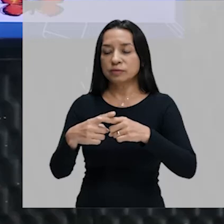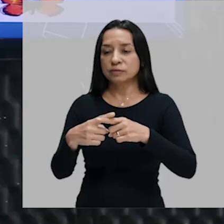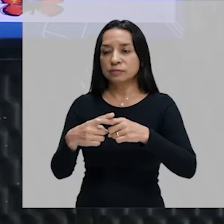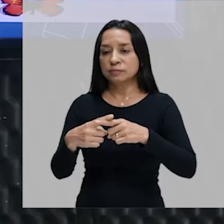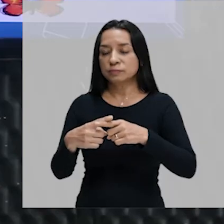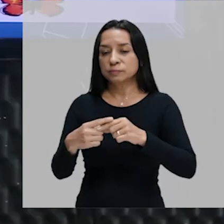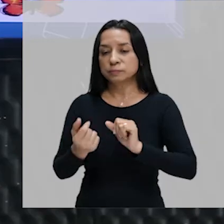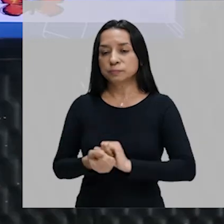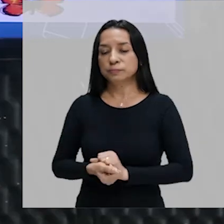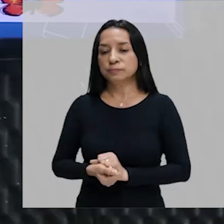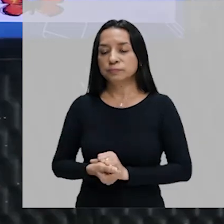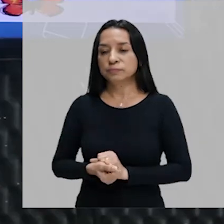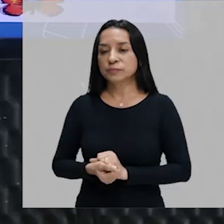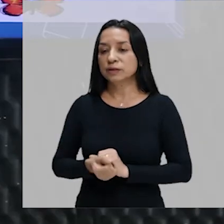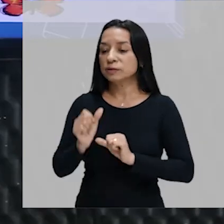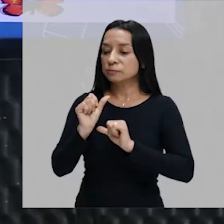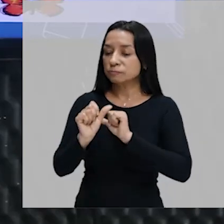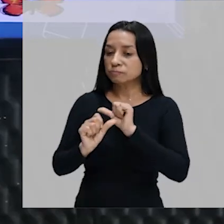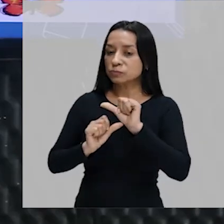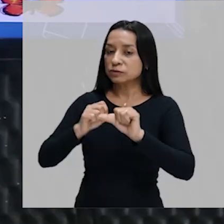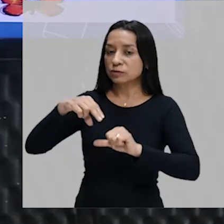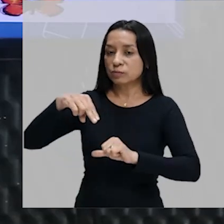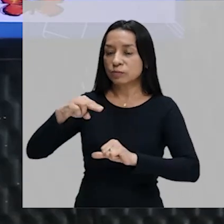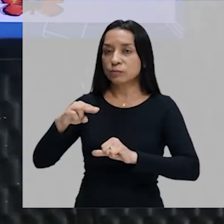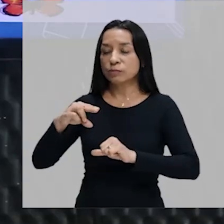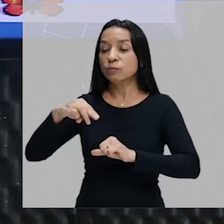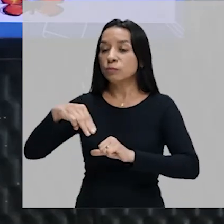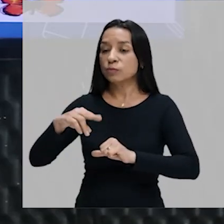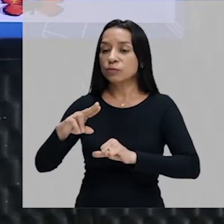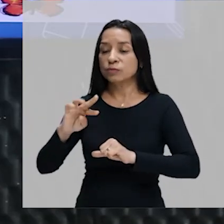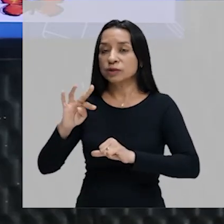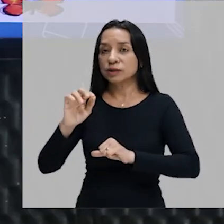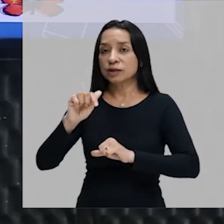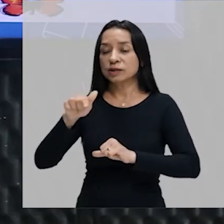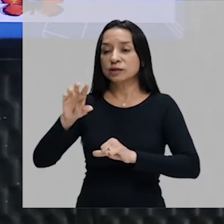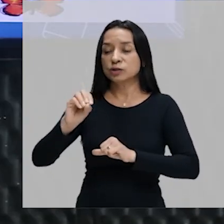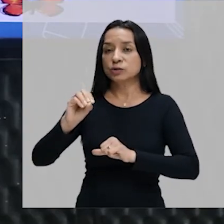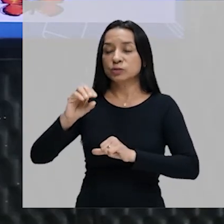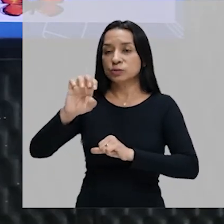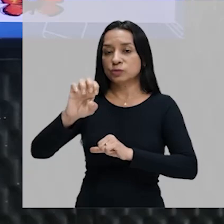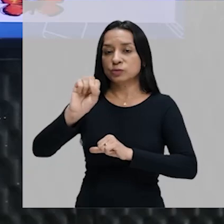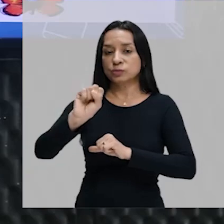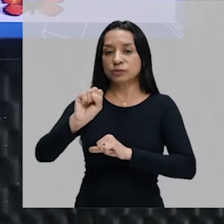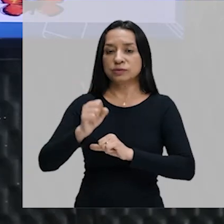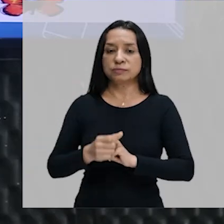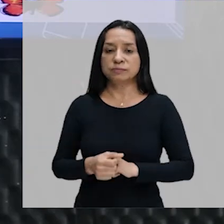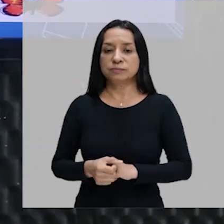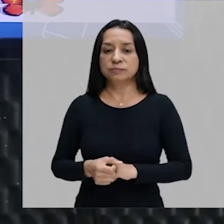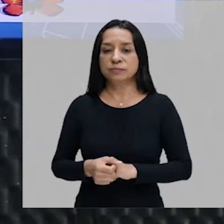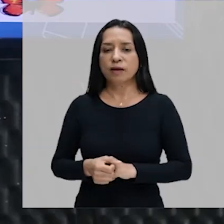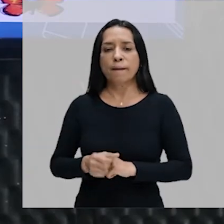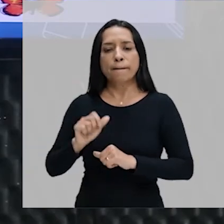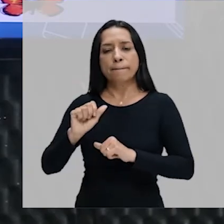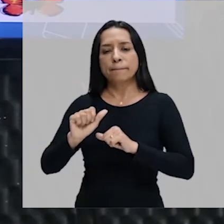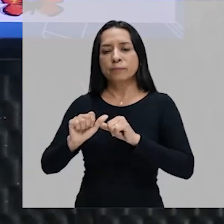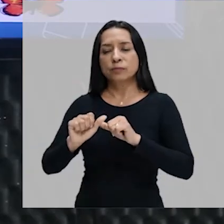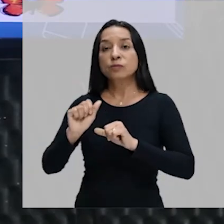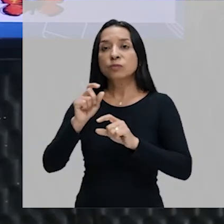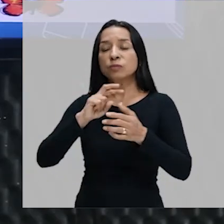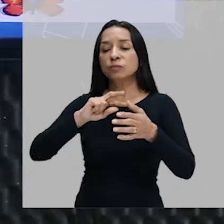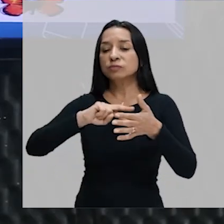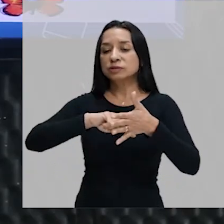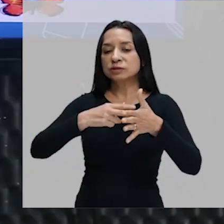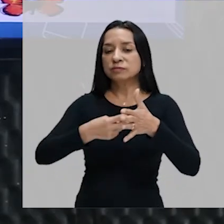devido às mutações, tá? Ao mecanismo de permutação. O que é permutação?